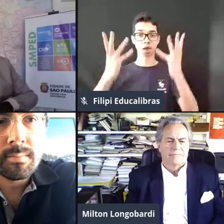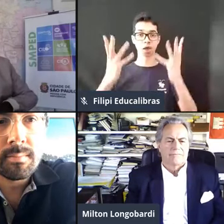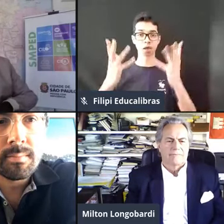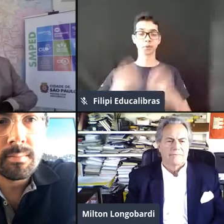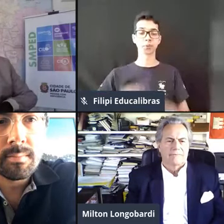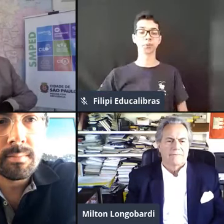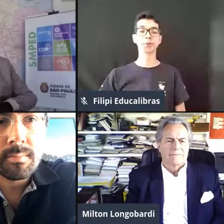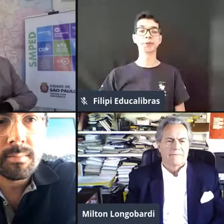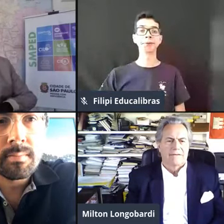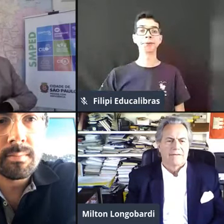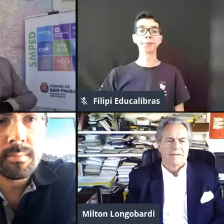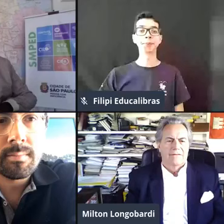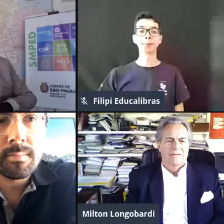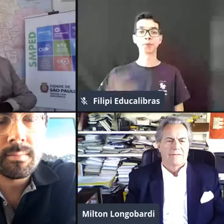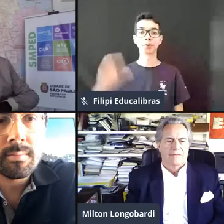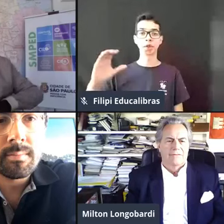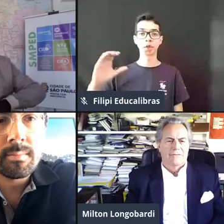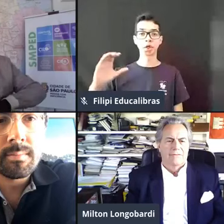do nosso amigo